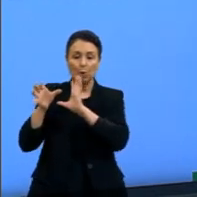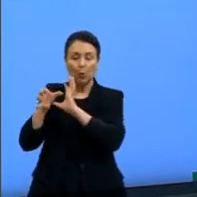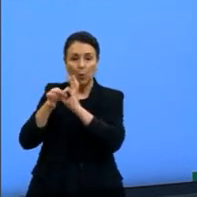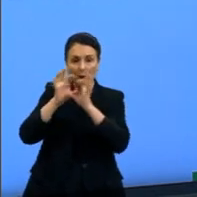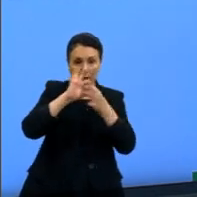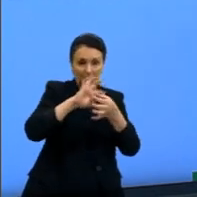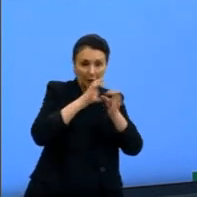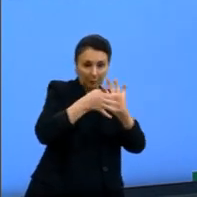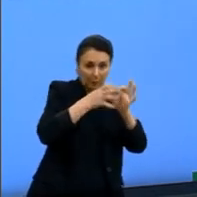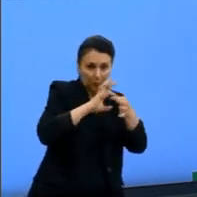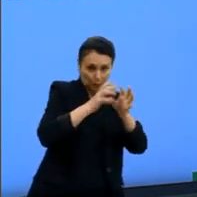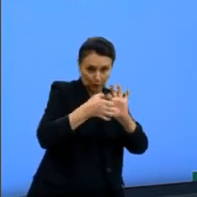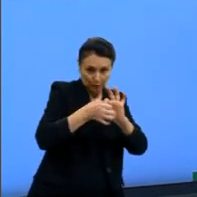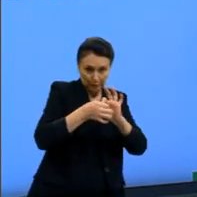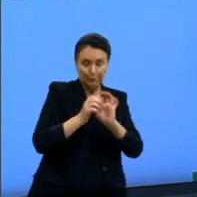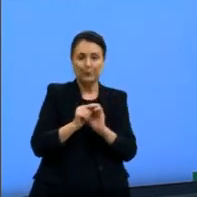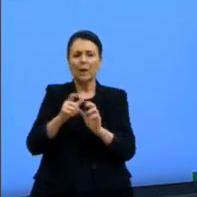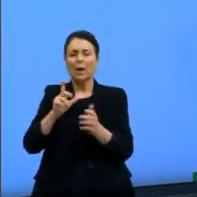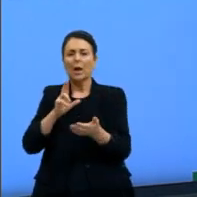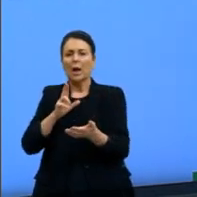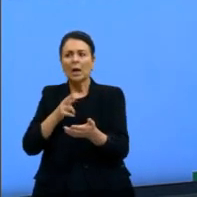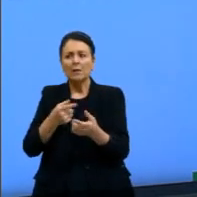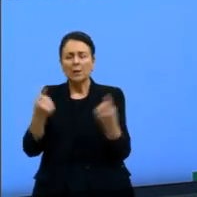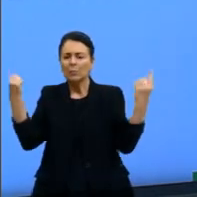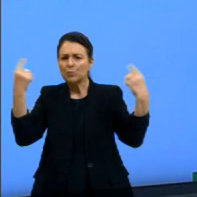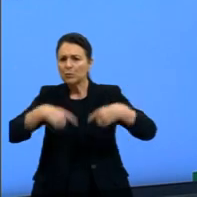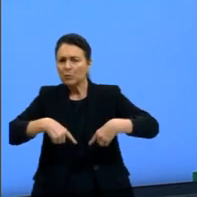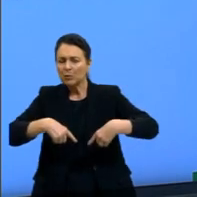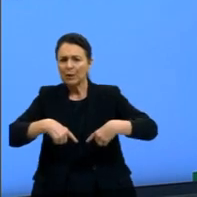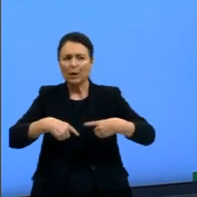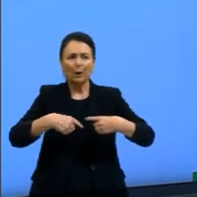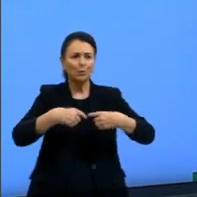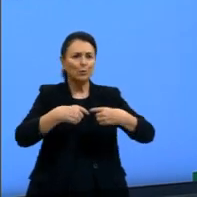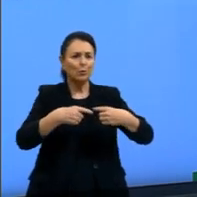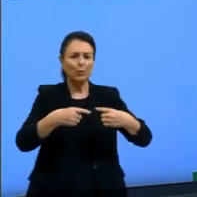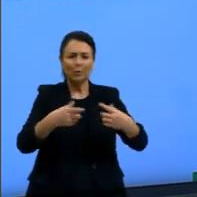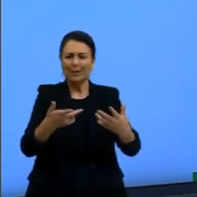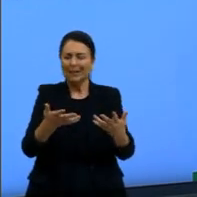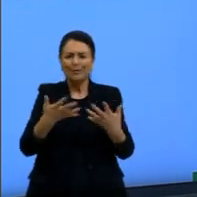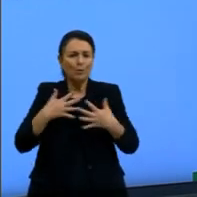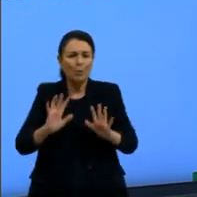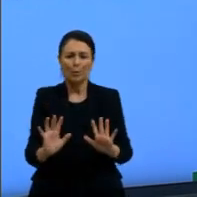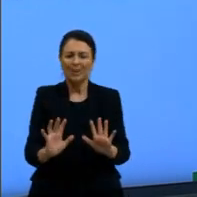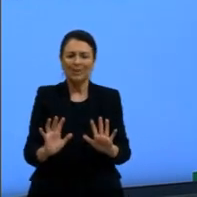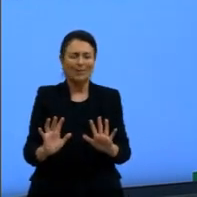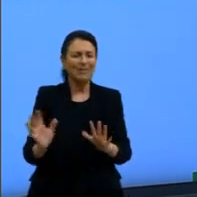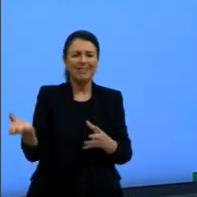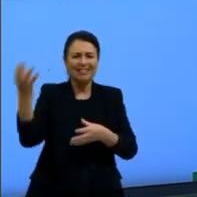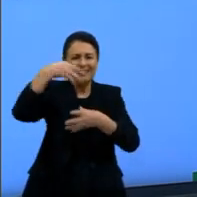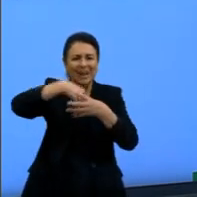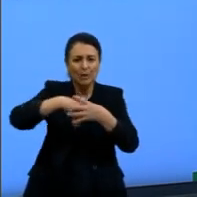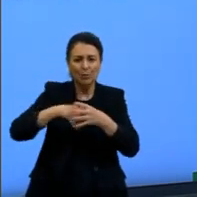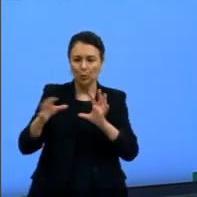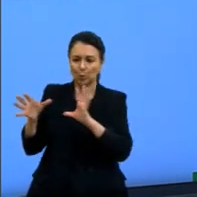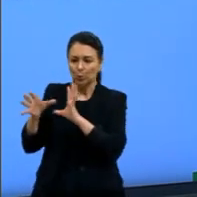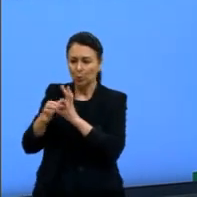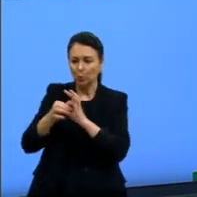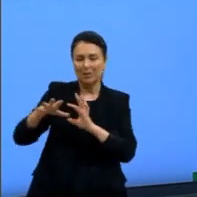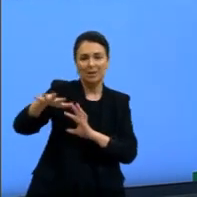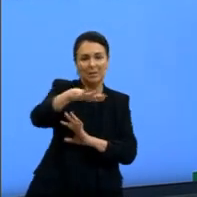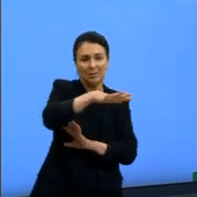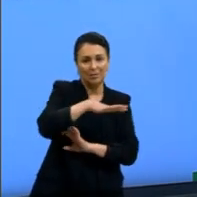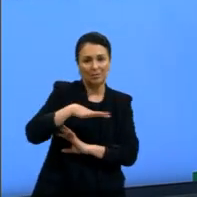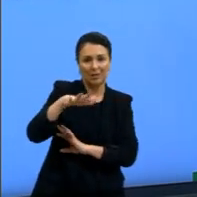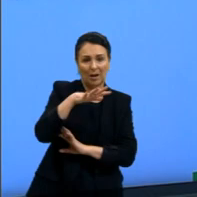disputando sem pretensões comerciais sem pretensões mercadológicas e É nesse contexto que ele